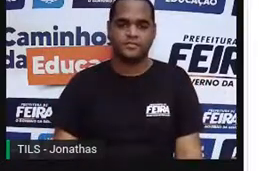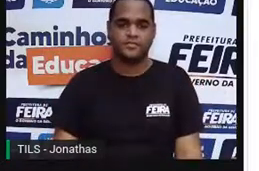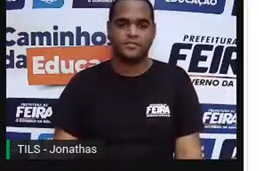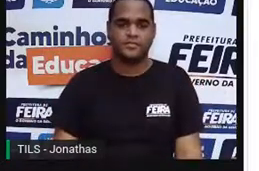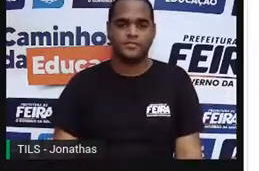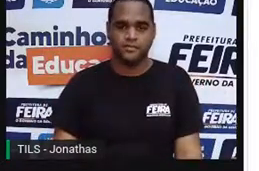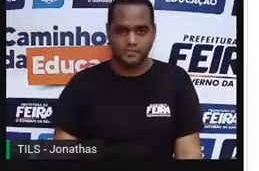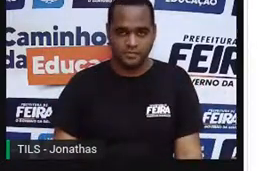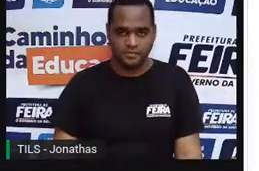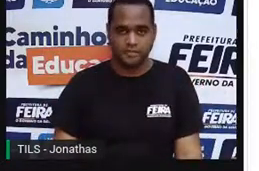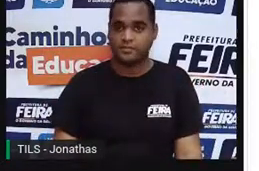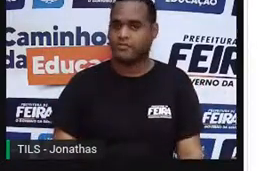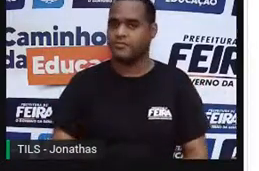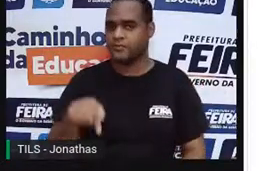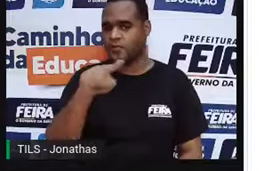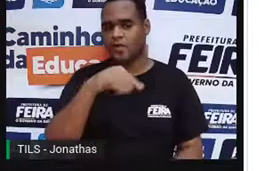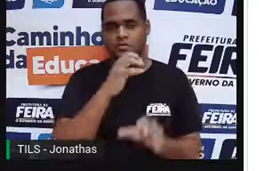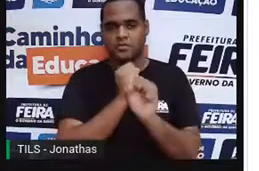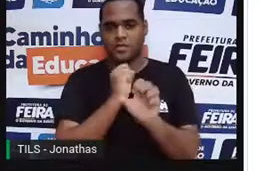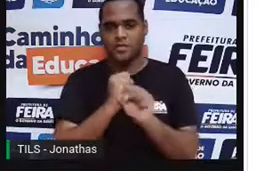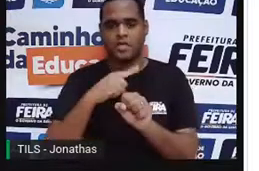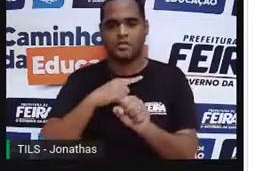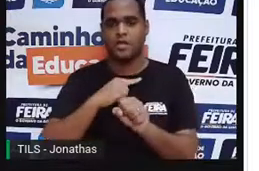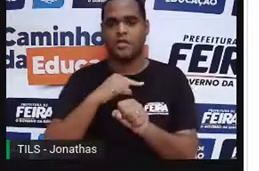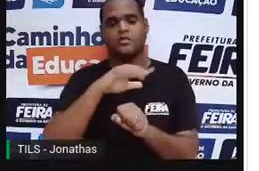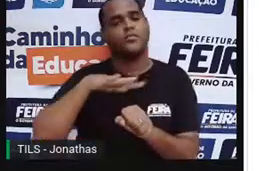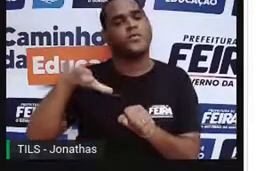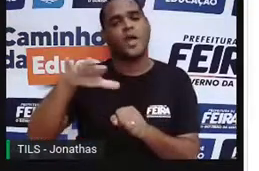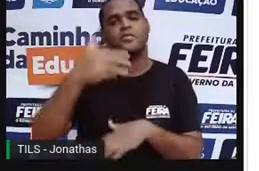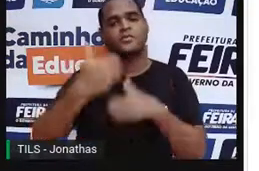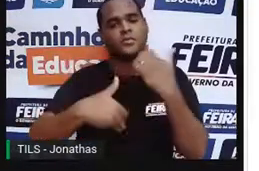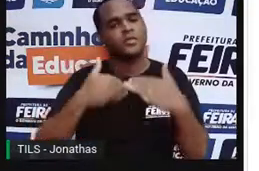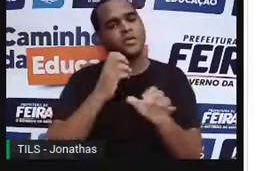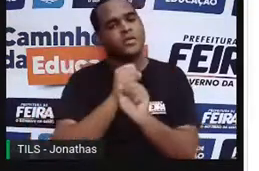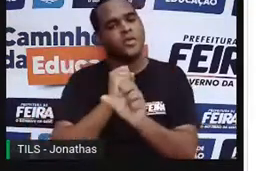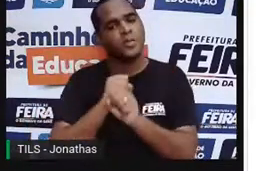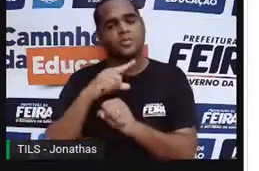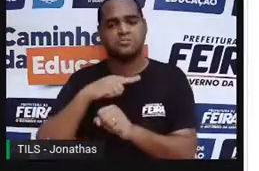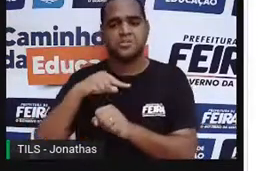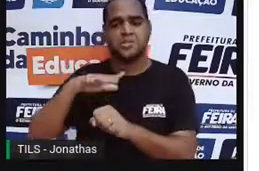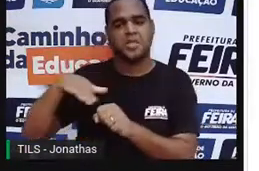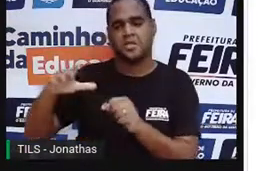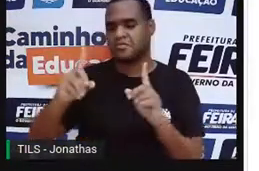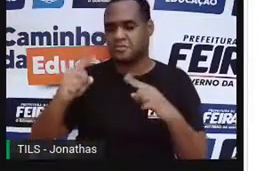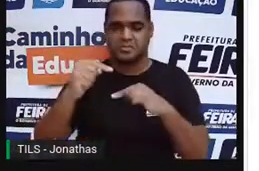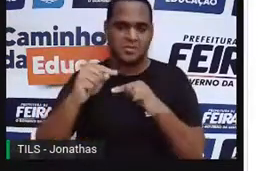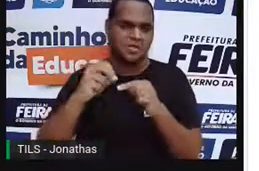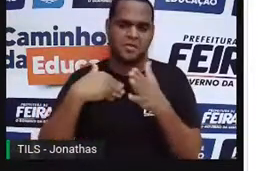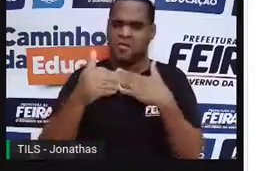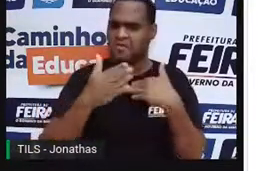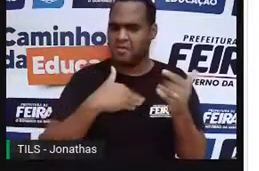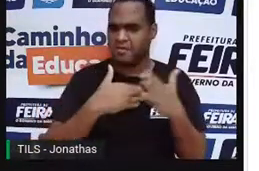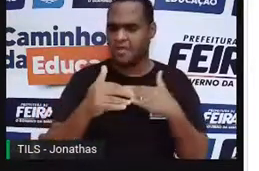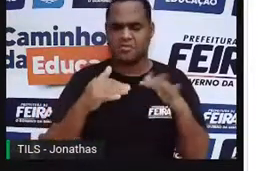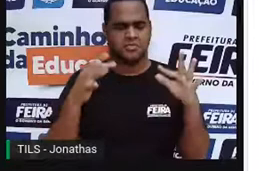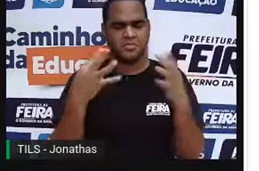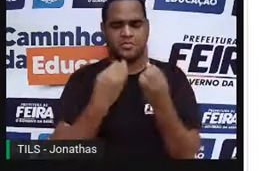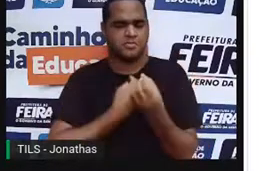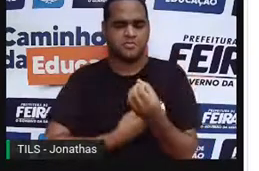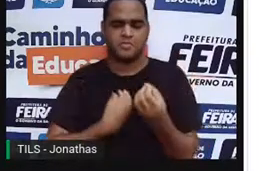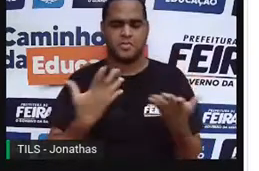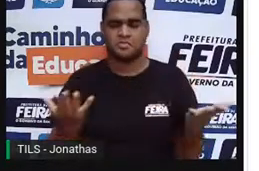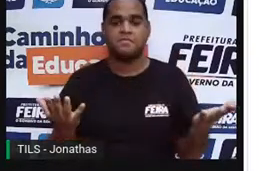é e como é que a gente calcula a área de qualquer paralelogramo seja ele um retângulo um quadrado é um paralelogramo